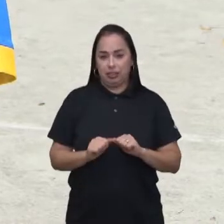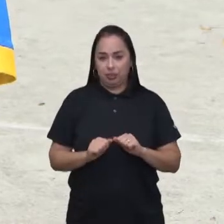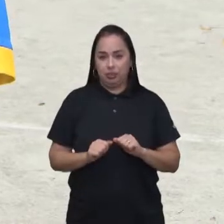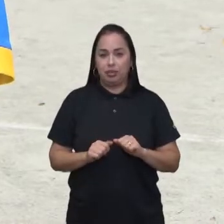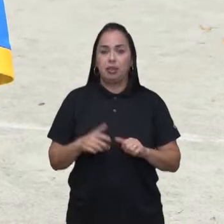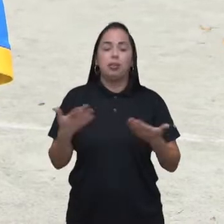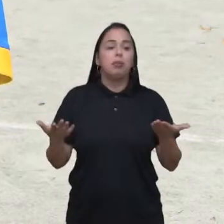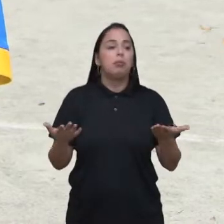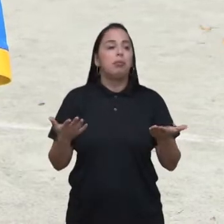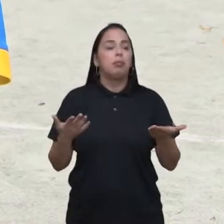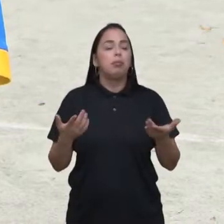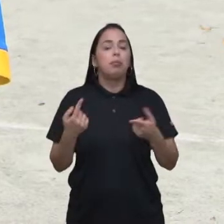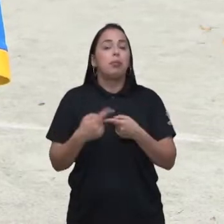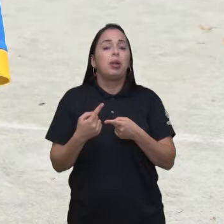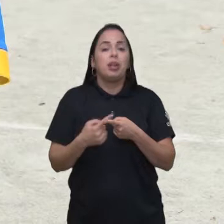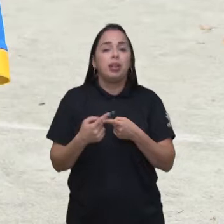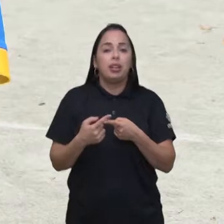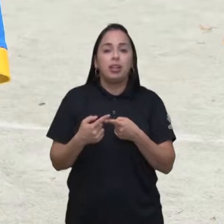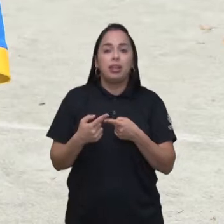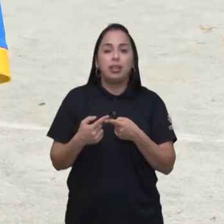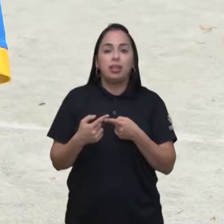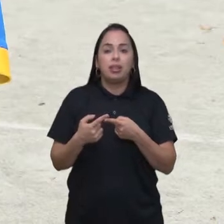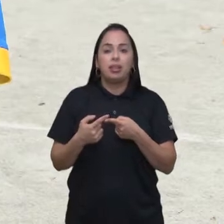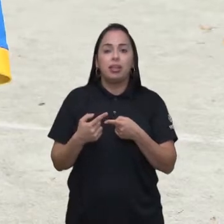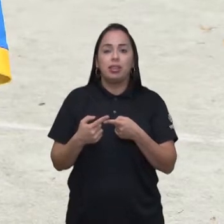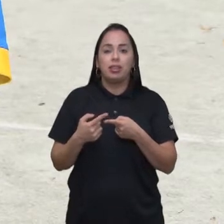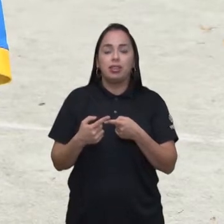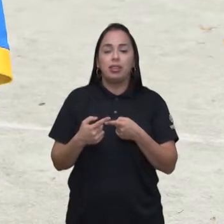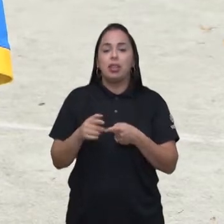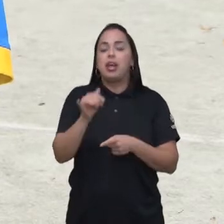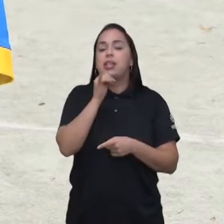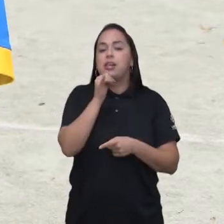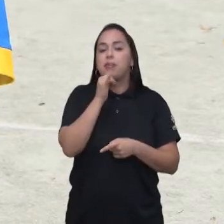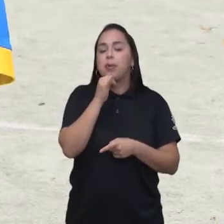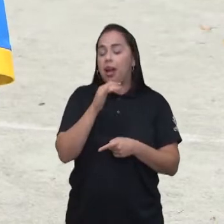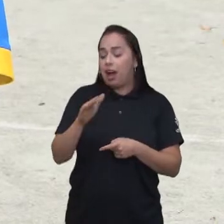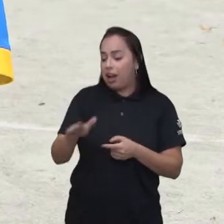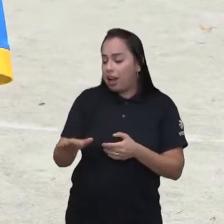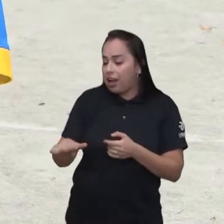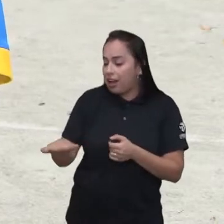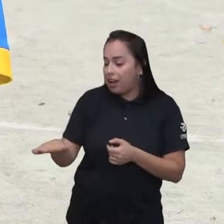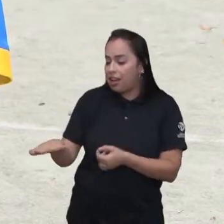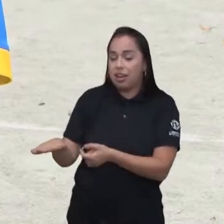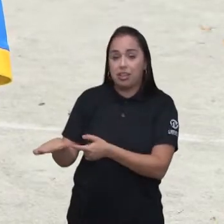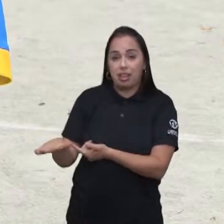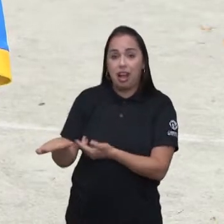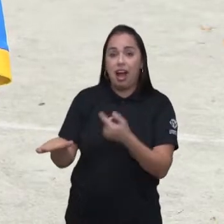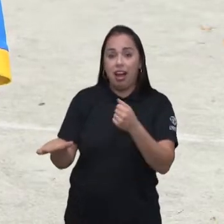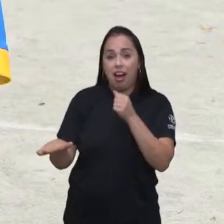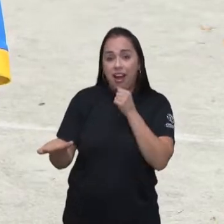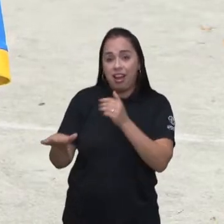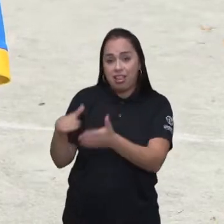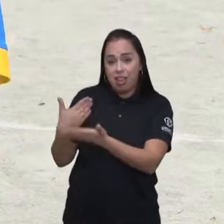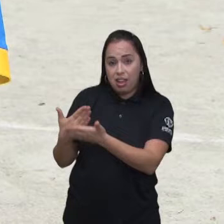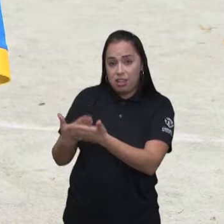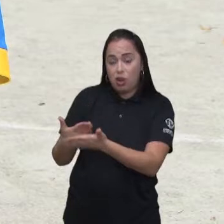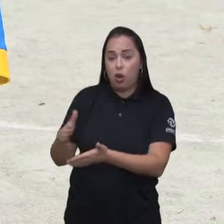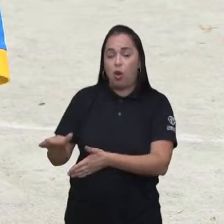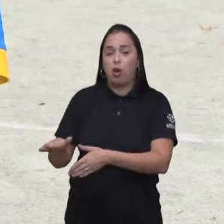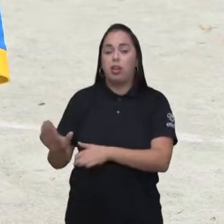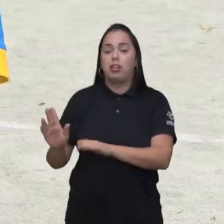ele os atletas estão aí na é a criança que tá na escola agora no infantil